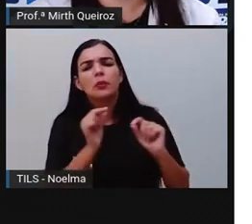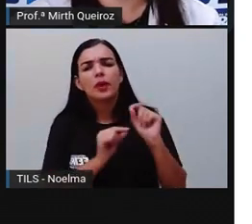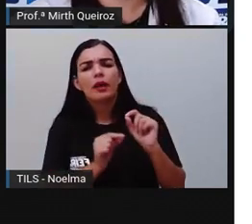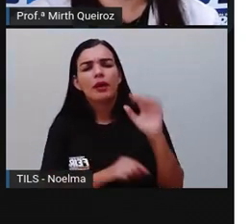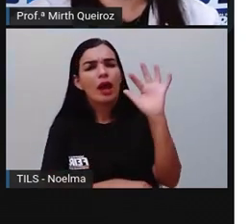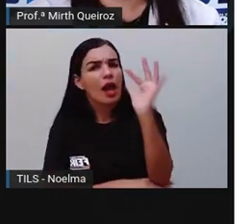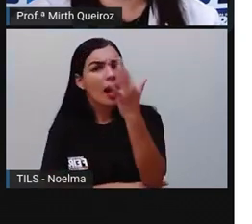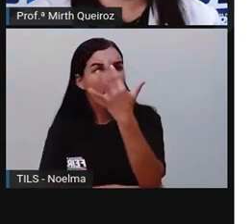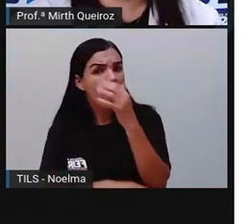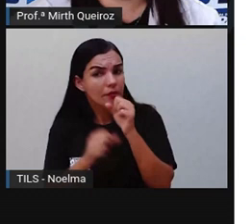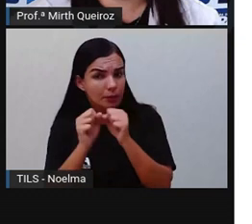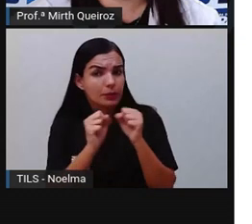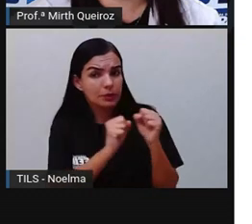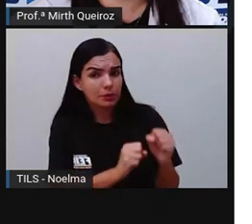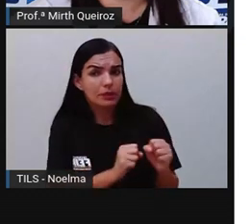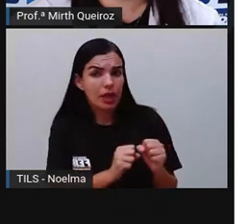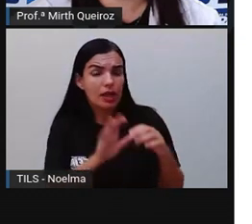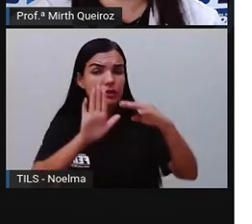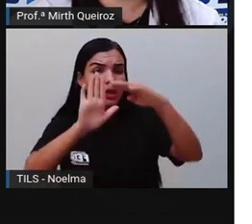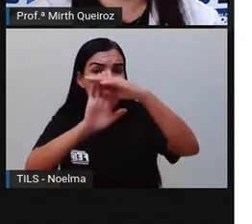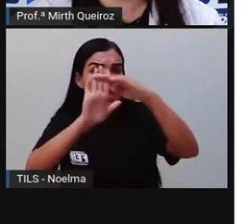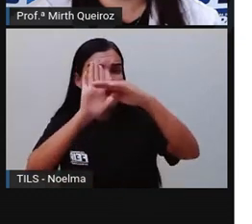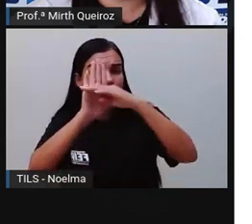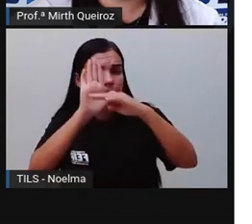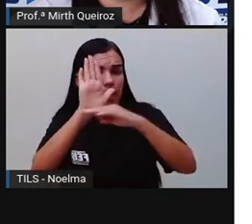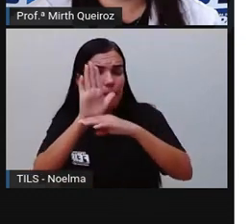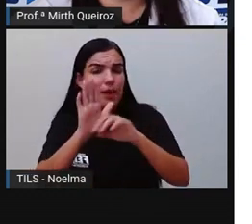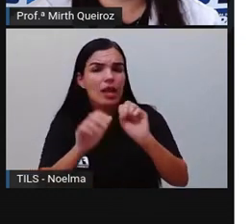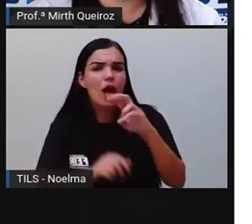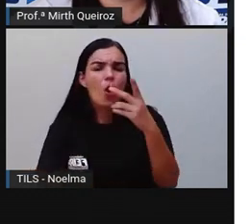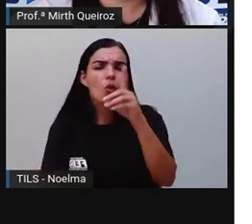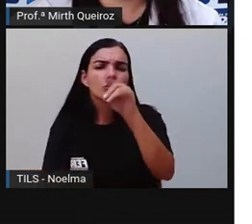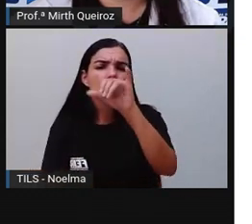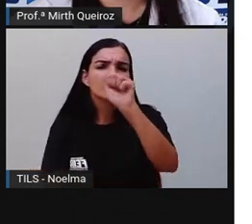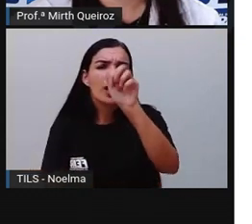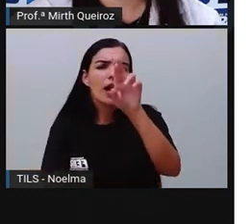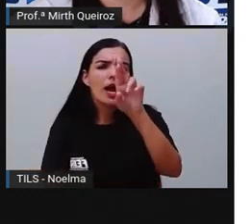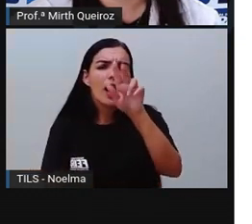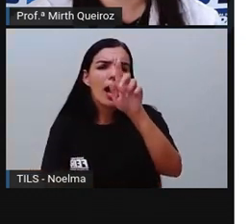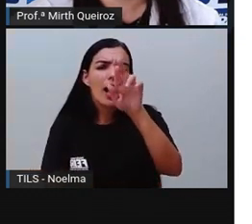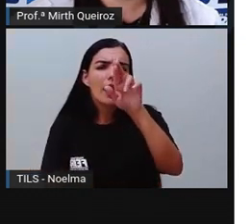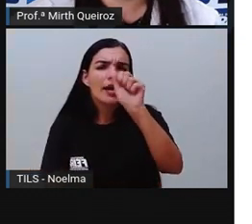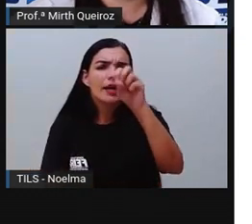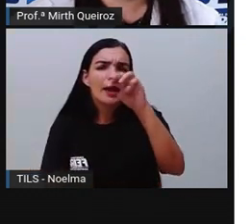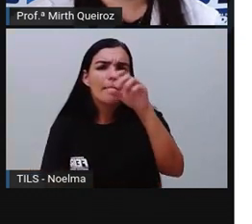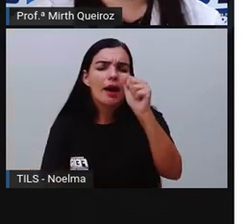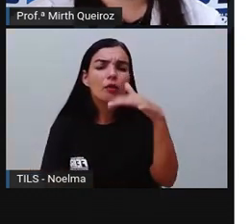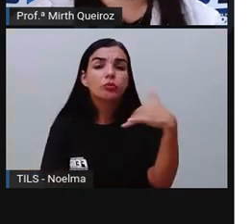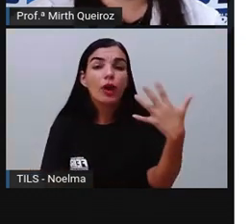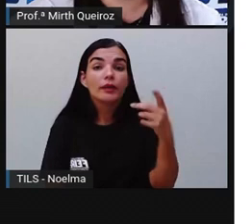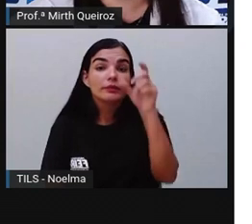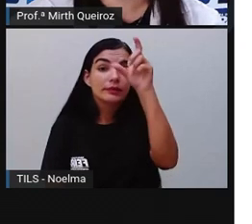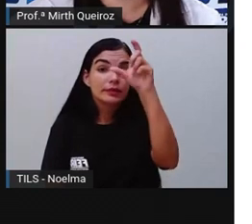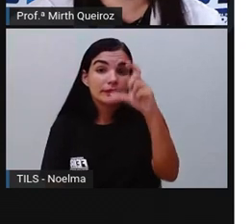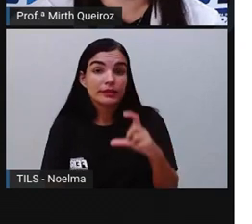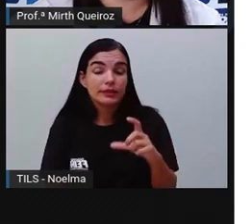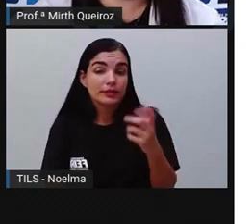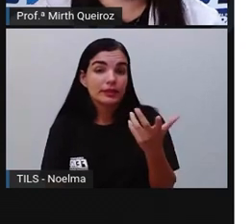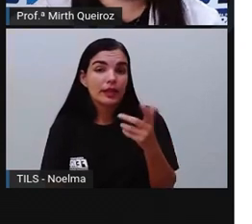é o quê? É uma árvore de possibilidades, tabela ou diagrama? Ele é o quê? Ele é